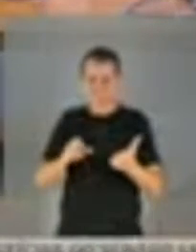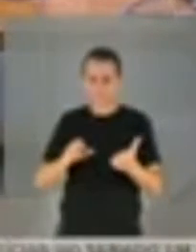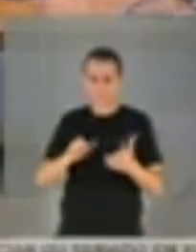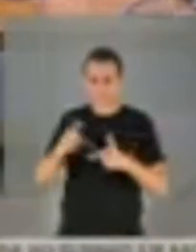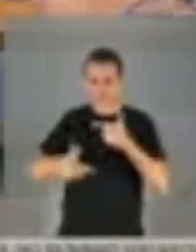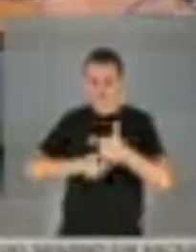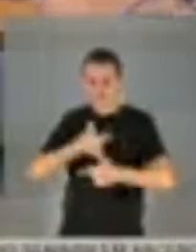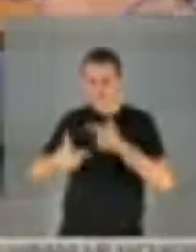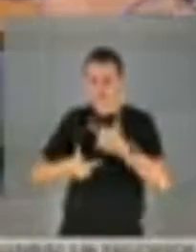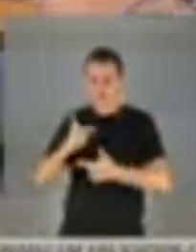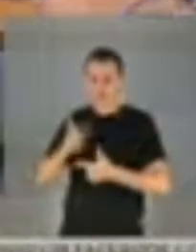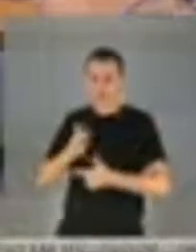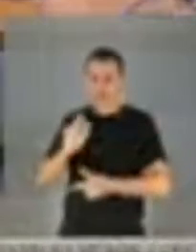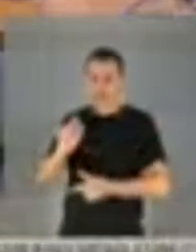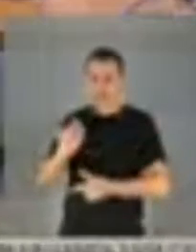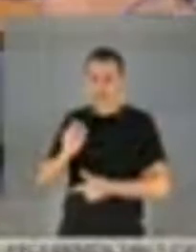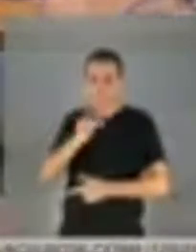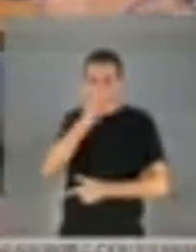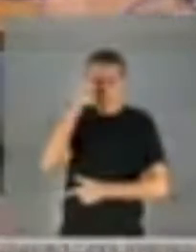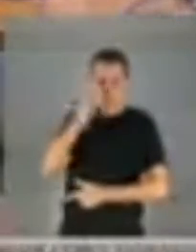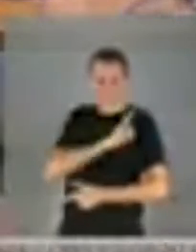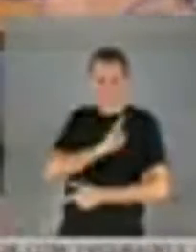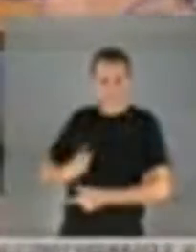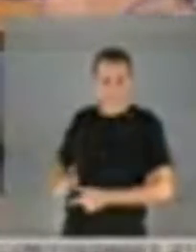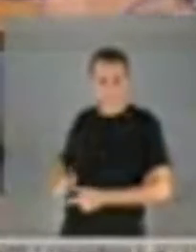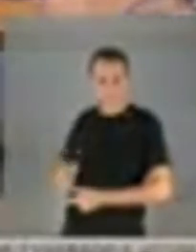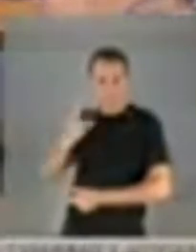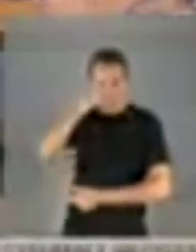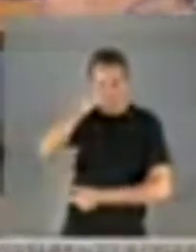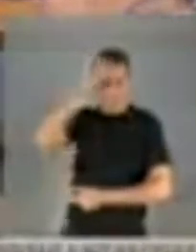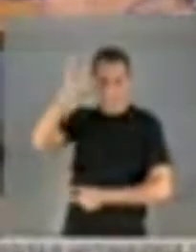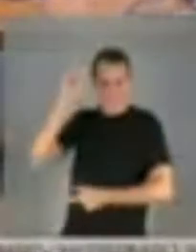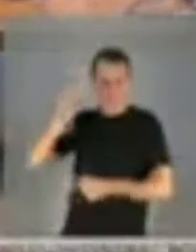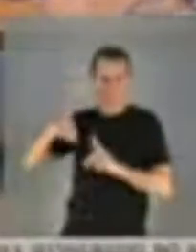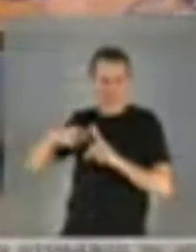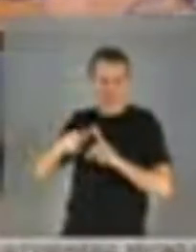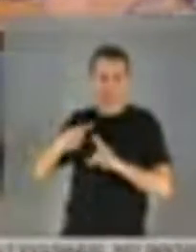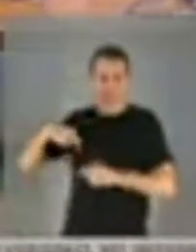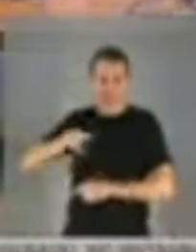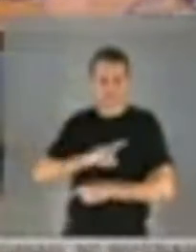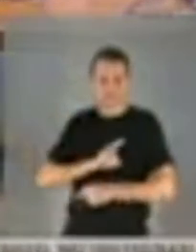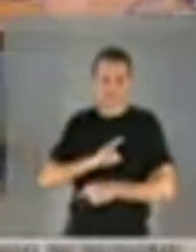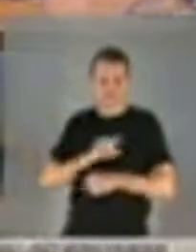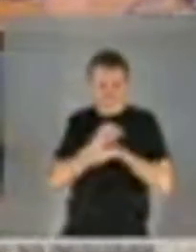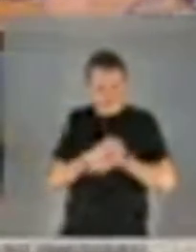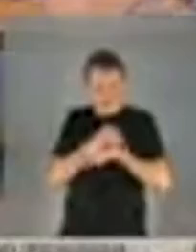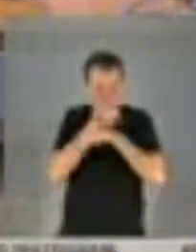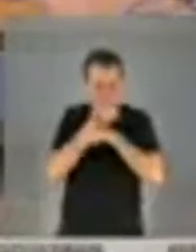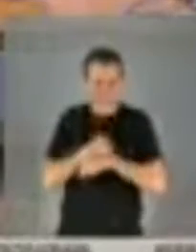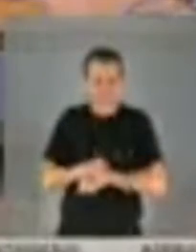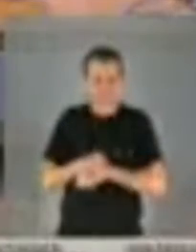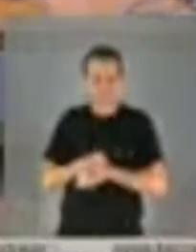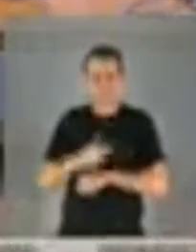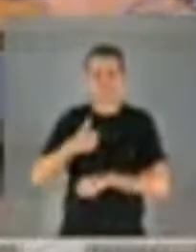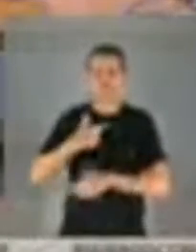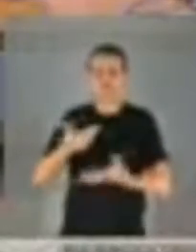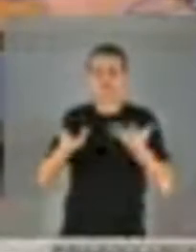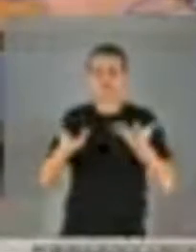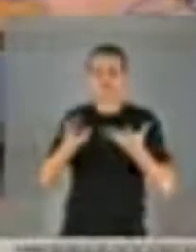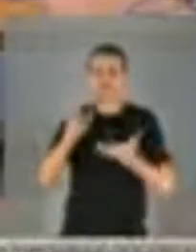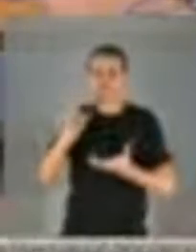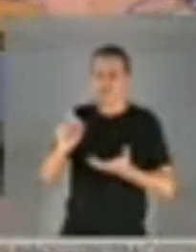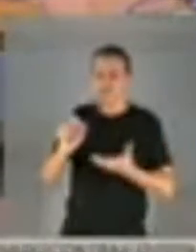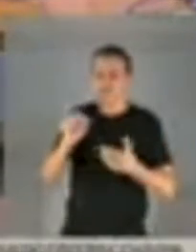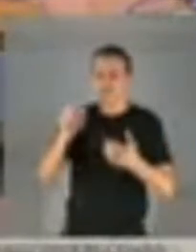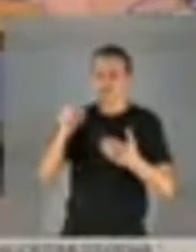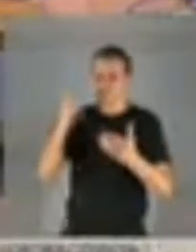operações de governadores, operações de prefeitos, que nós vamos analisar, e é aí que eu quero divergir dos